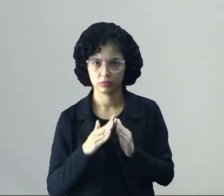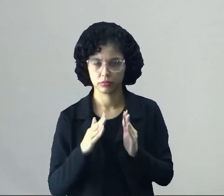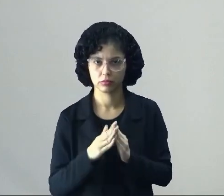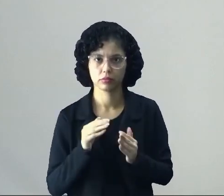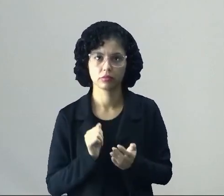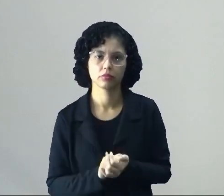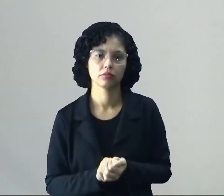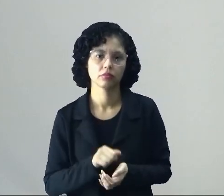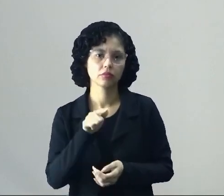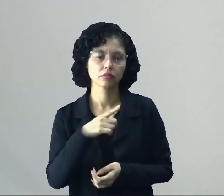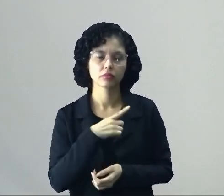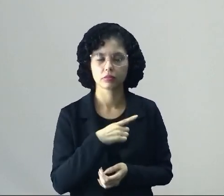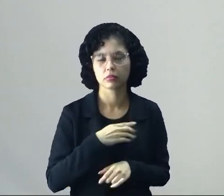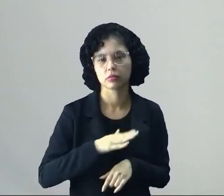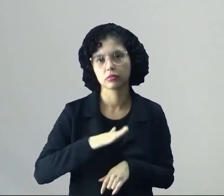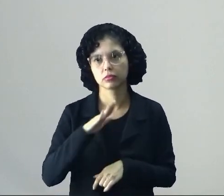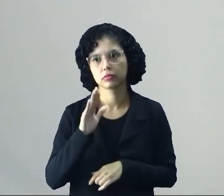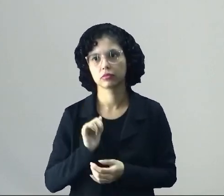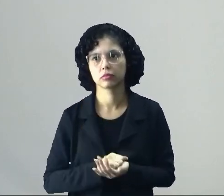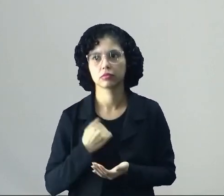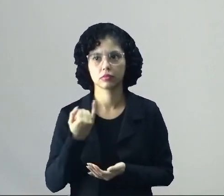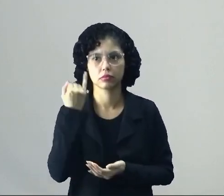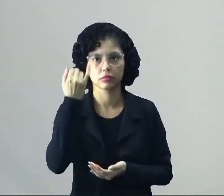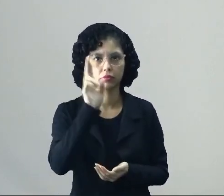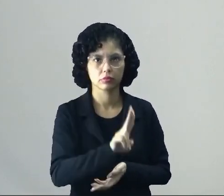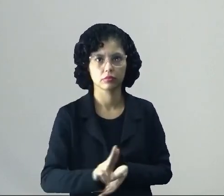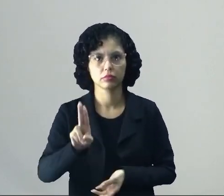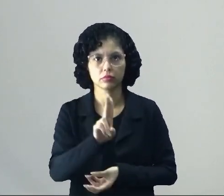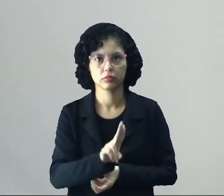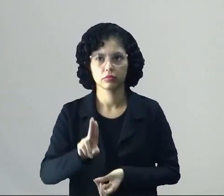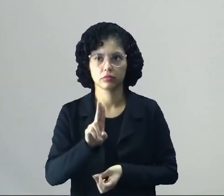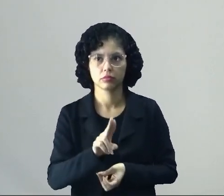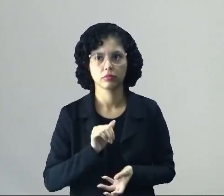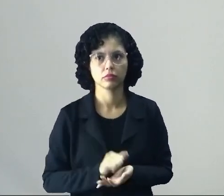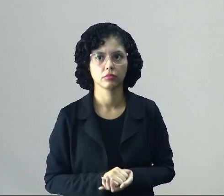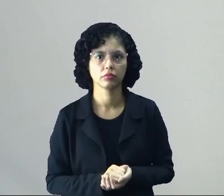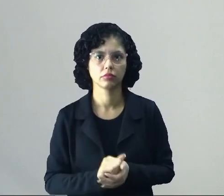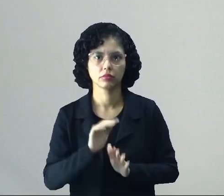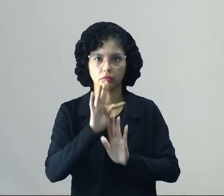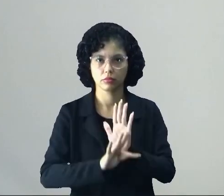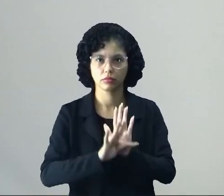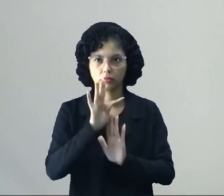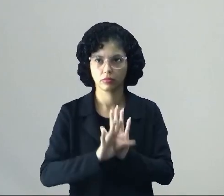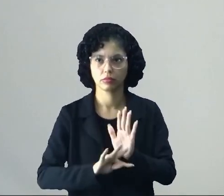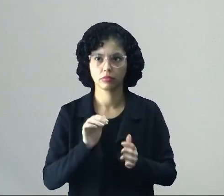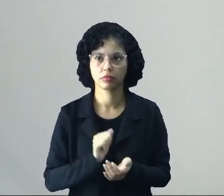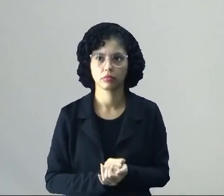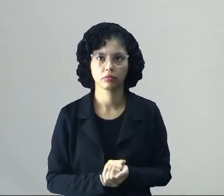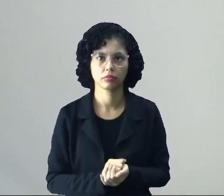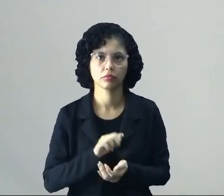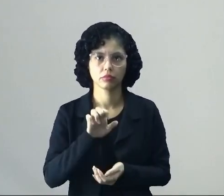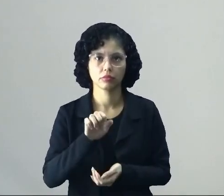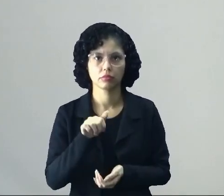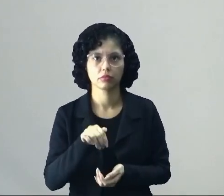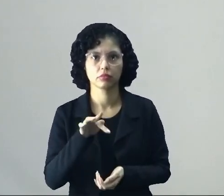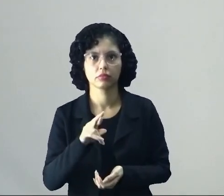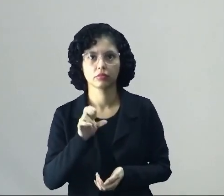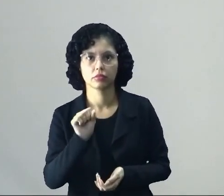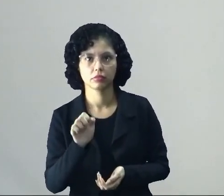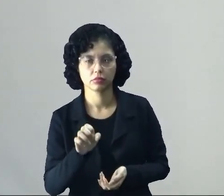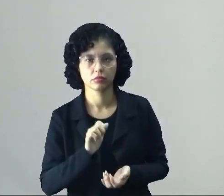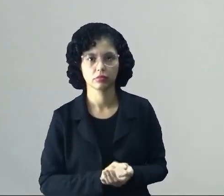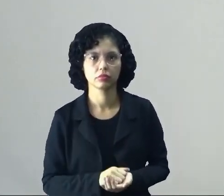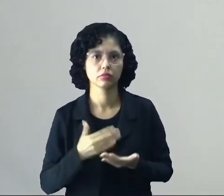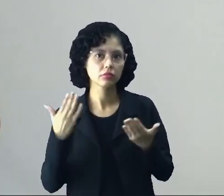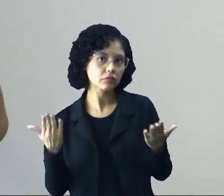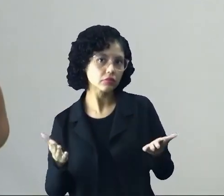casa, tá? Para você ter mais prioridade na hora de utilizar, né, seu texto, mais ênfase, né? Tá bom?